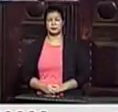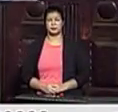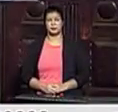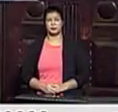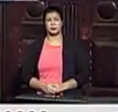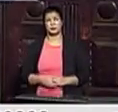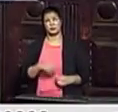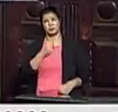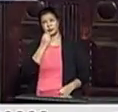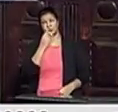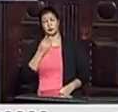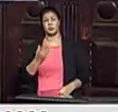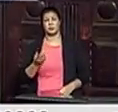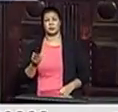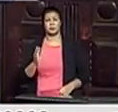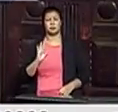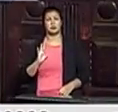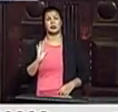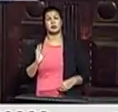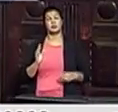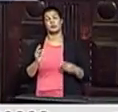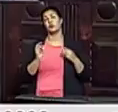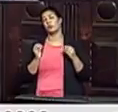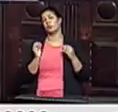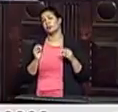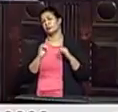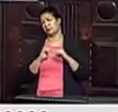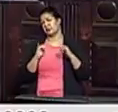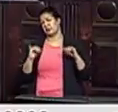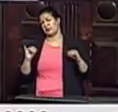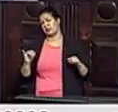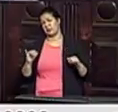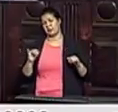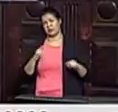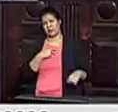como fazer campanha presidencial?